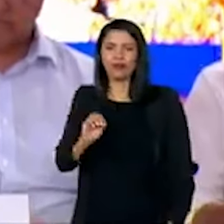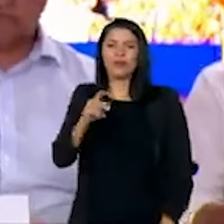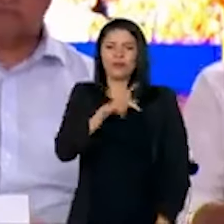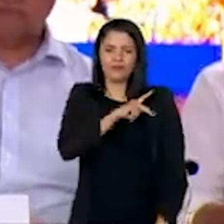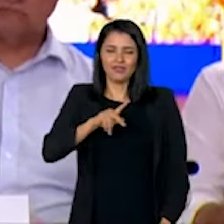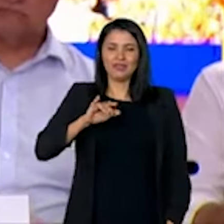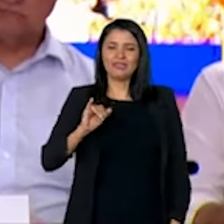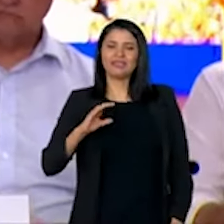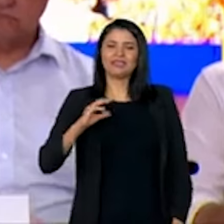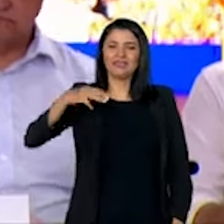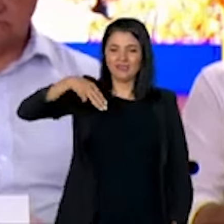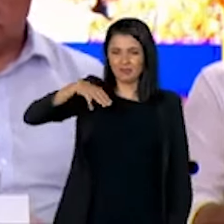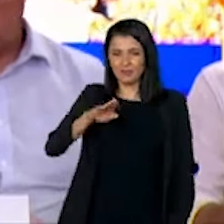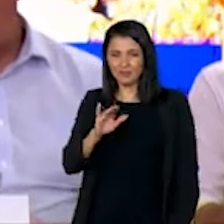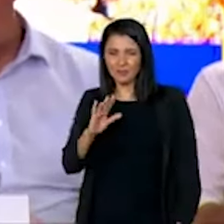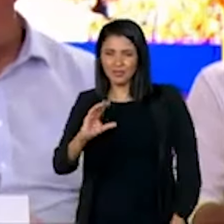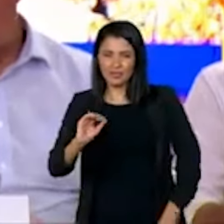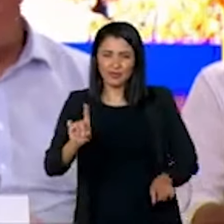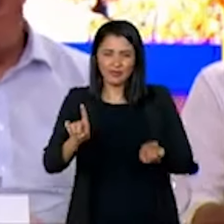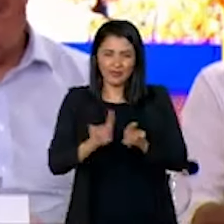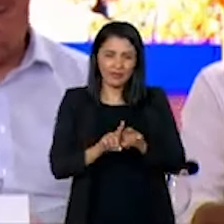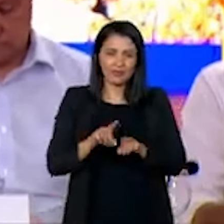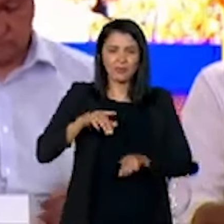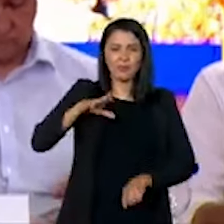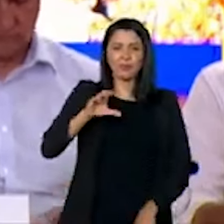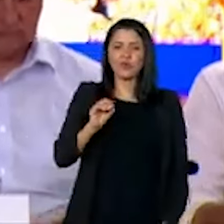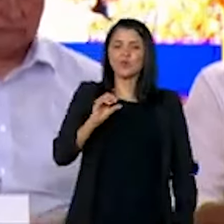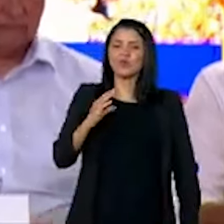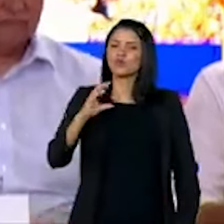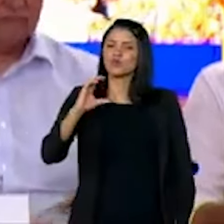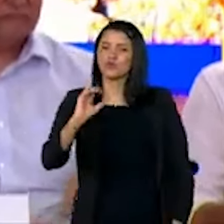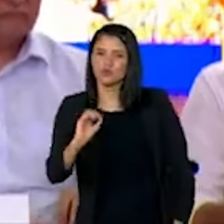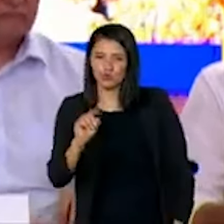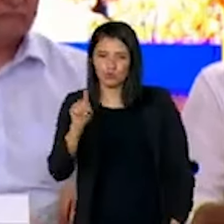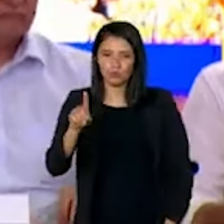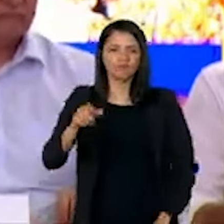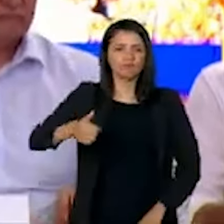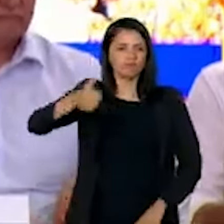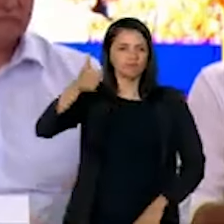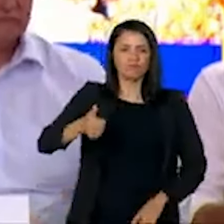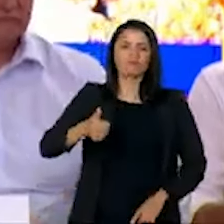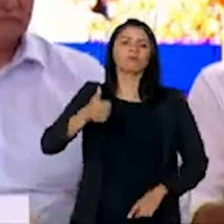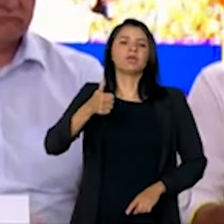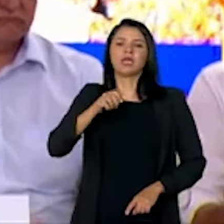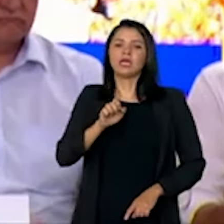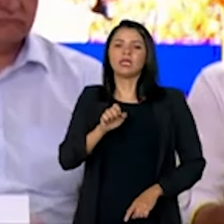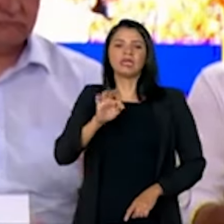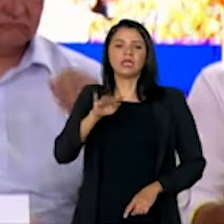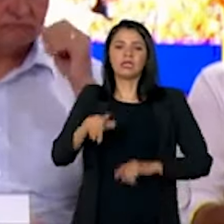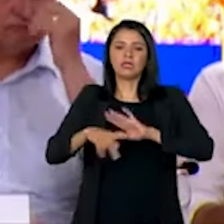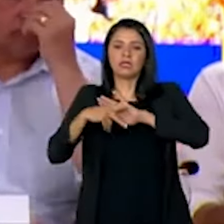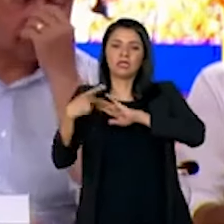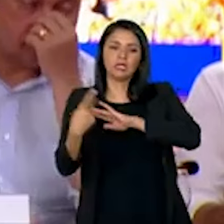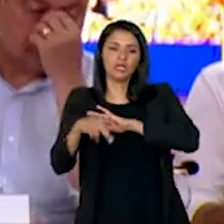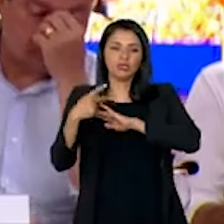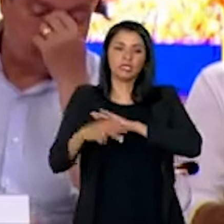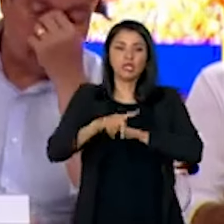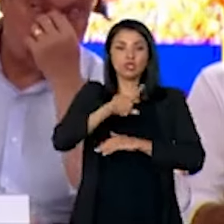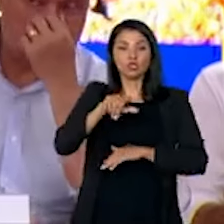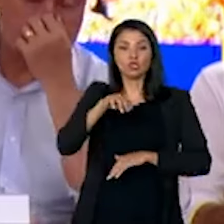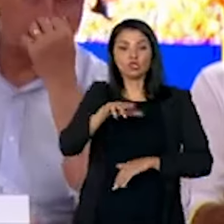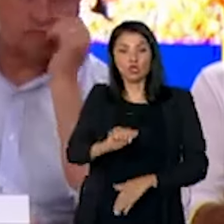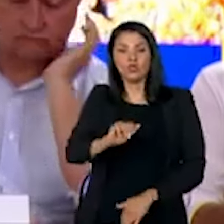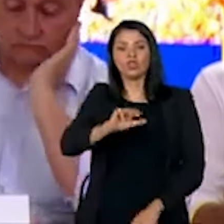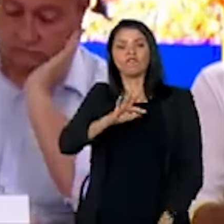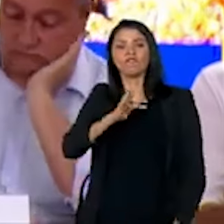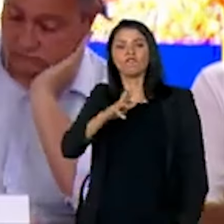ICMBio. Está aqui o nosso companheiro Bosco Saraiva, superintendente da Zona Franca de Manaus.